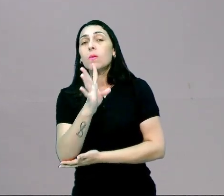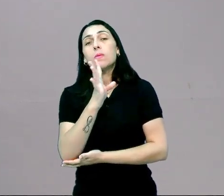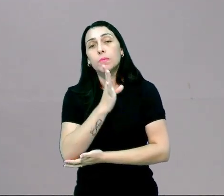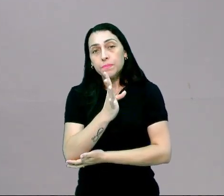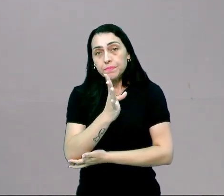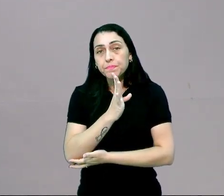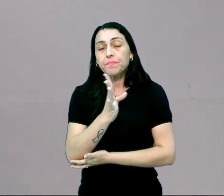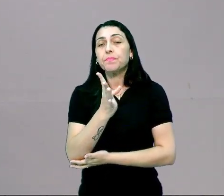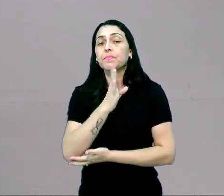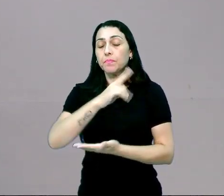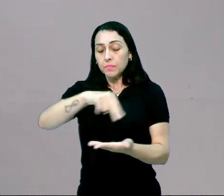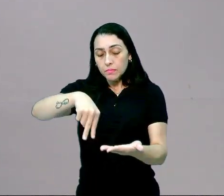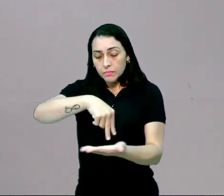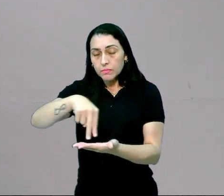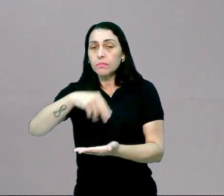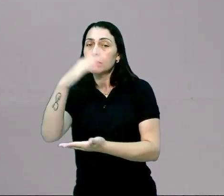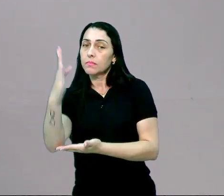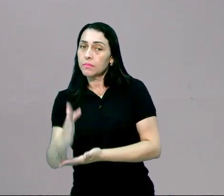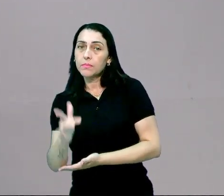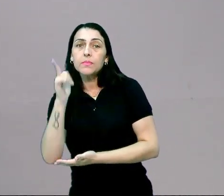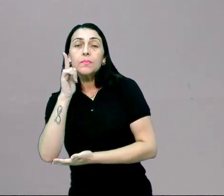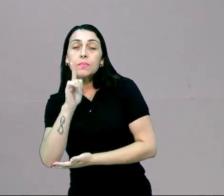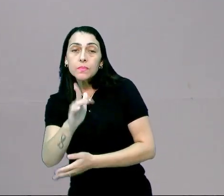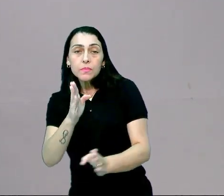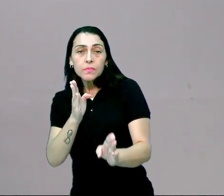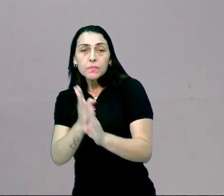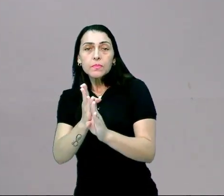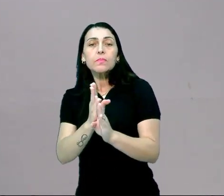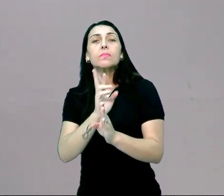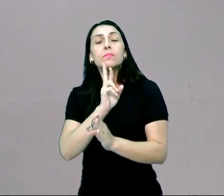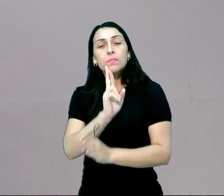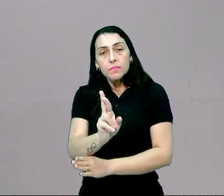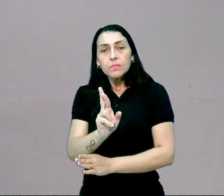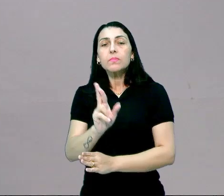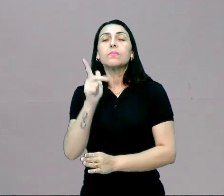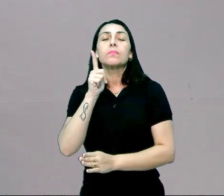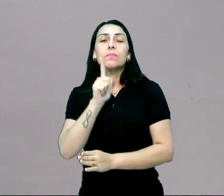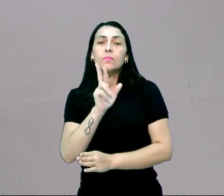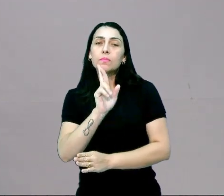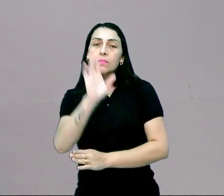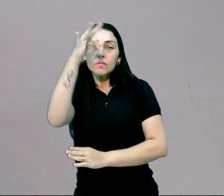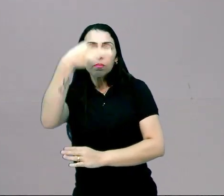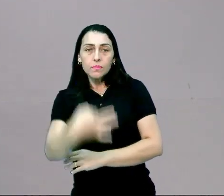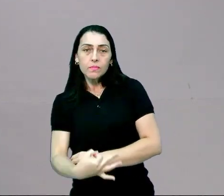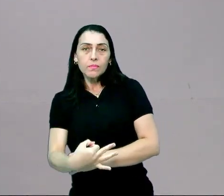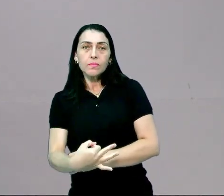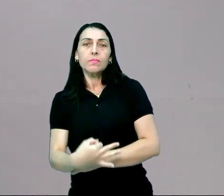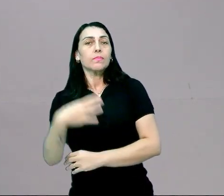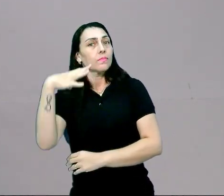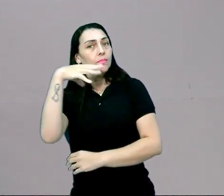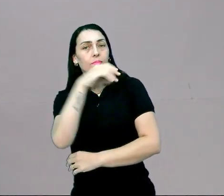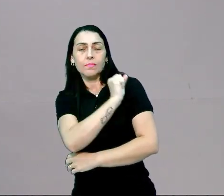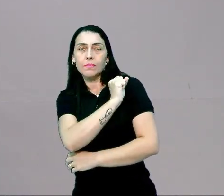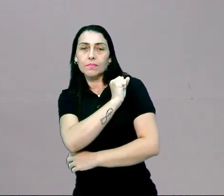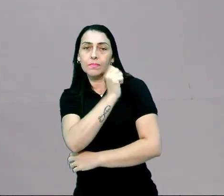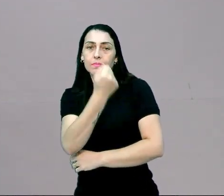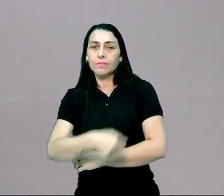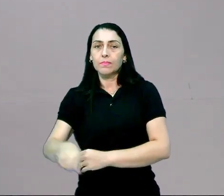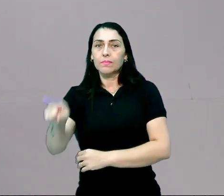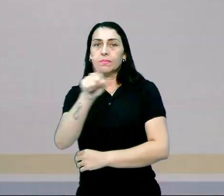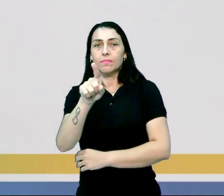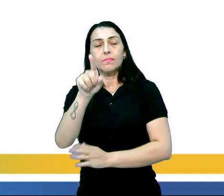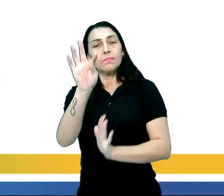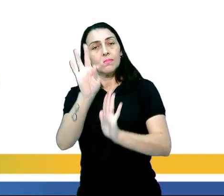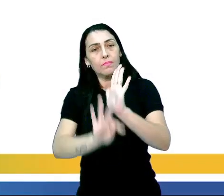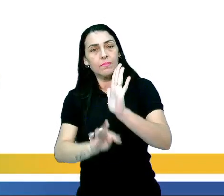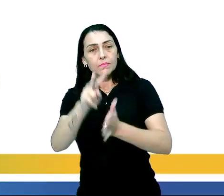o aspecto da dança brasileira, a gente conseguindo analisar as alternativas, a gente consegue passar por essa questão sem precisar ler o comando.